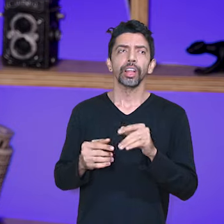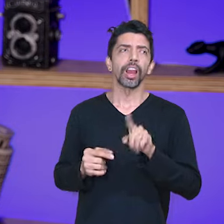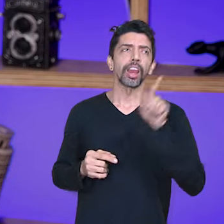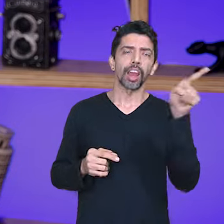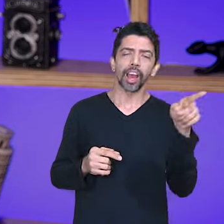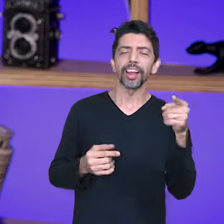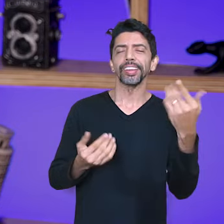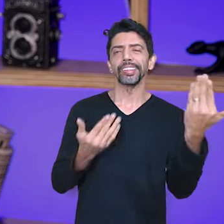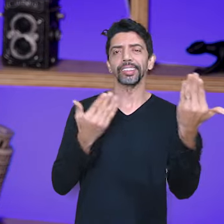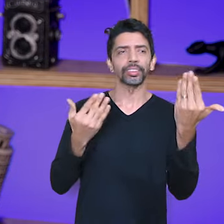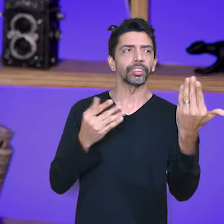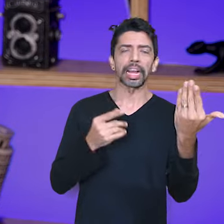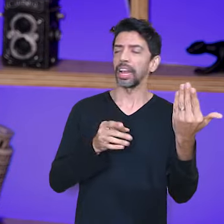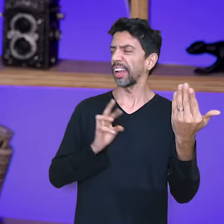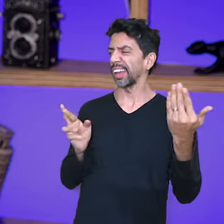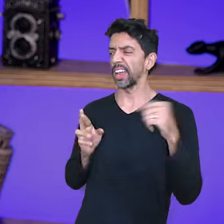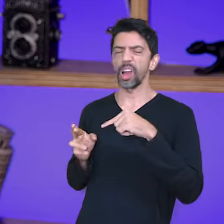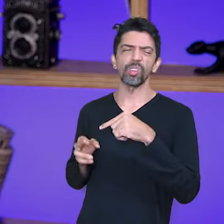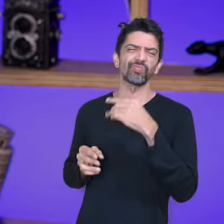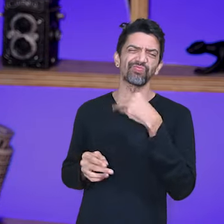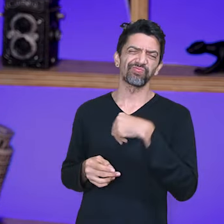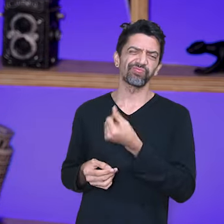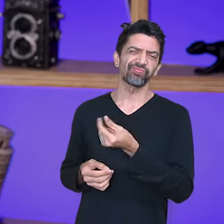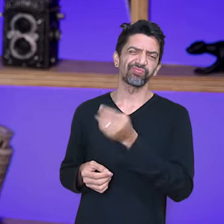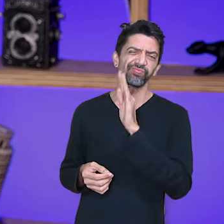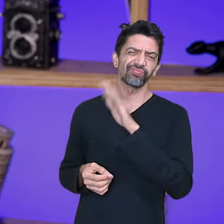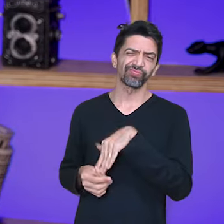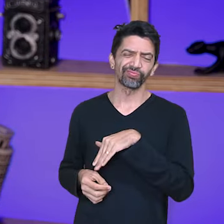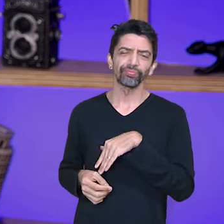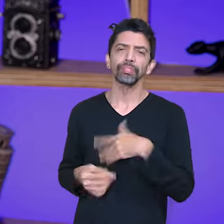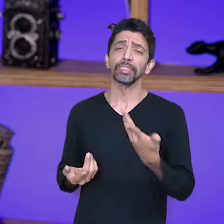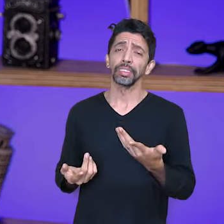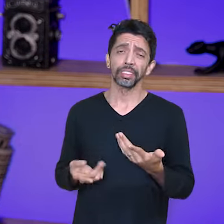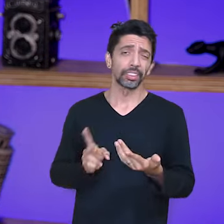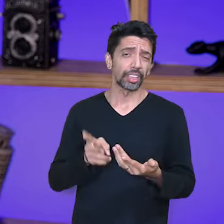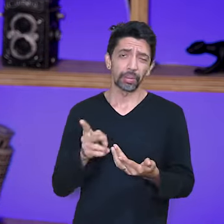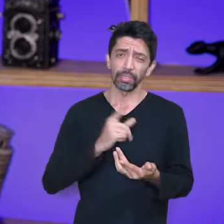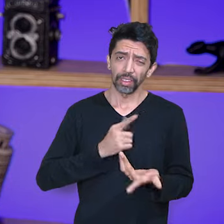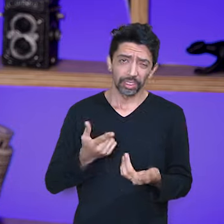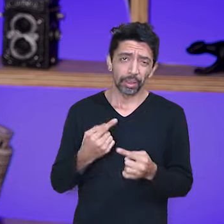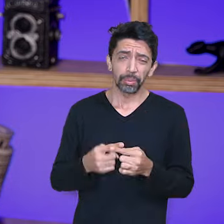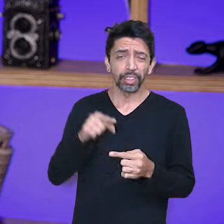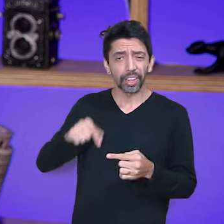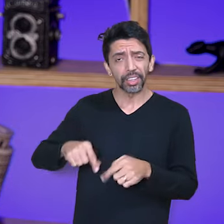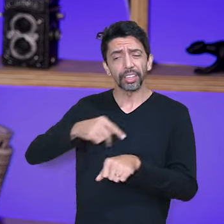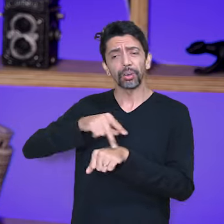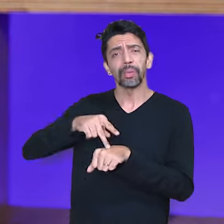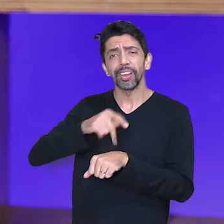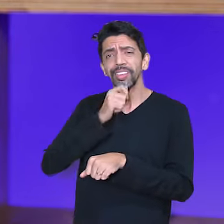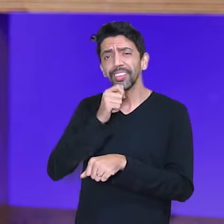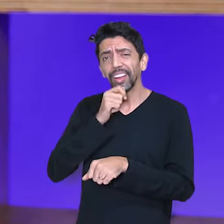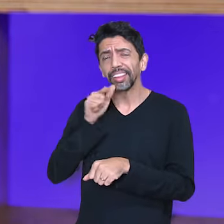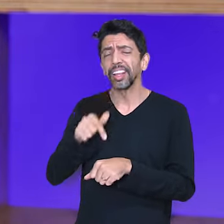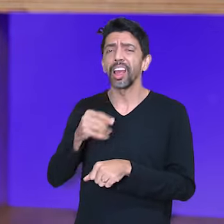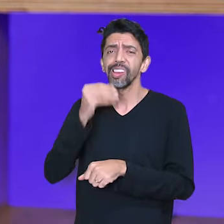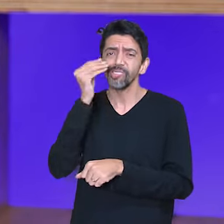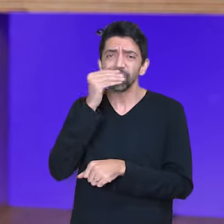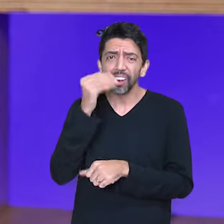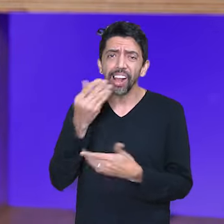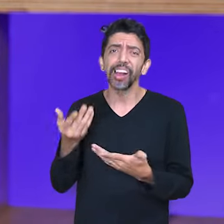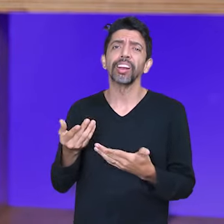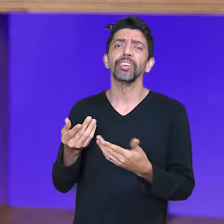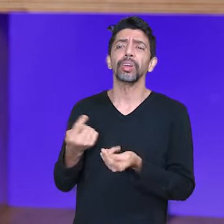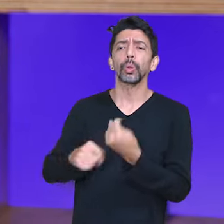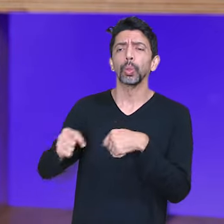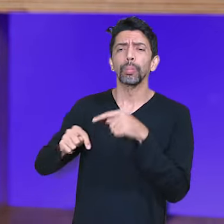teve continuidade e terá sempre, porque nós somos um país emergente, com uma economia ainda muito frágil, contra uma economia